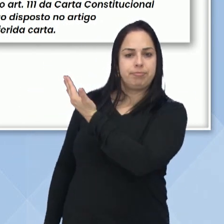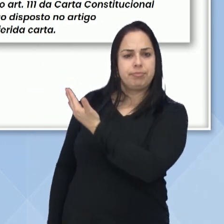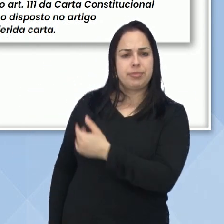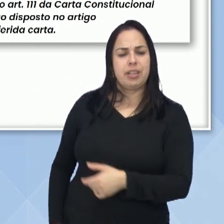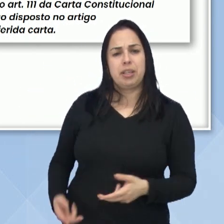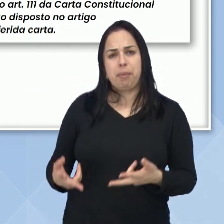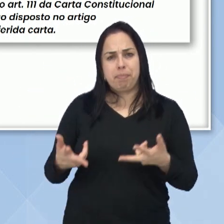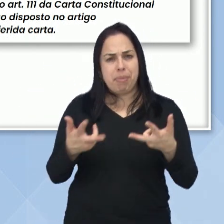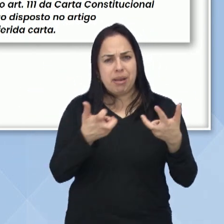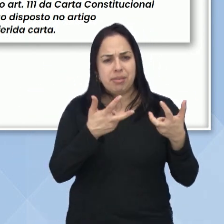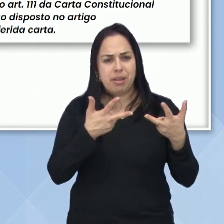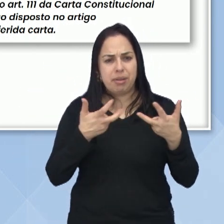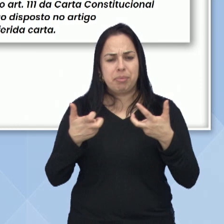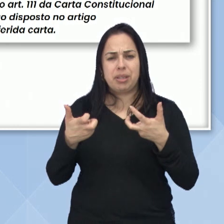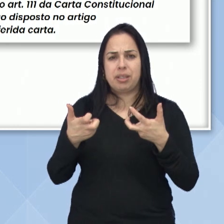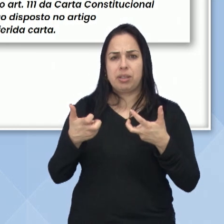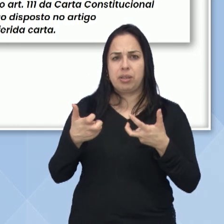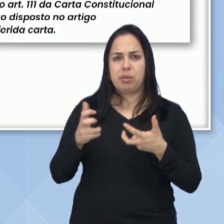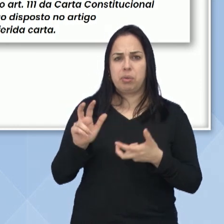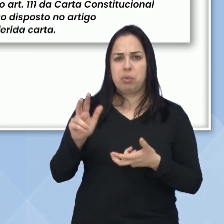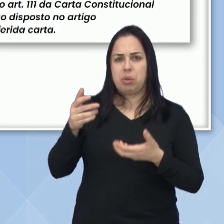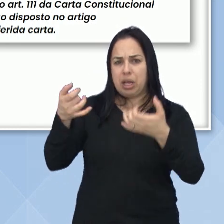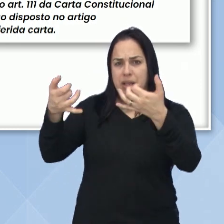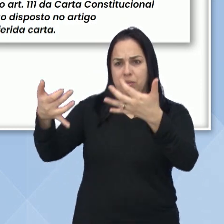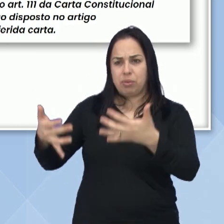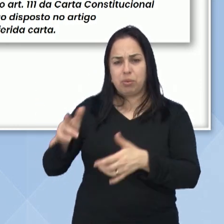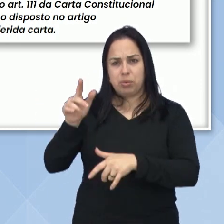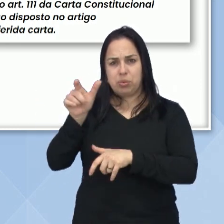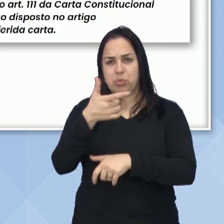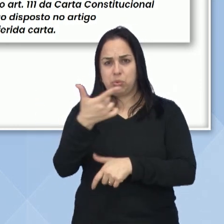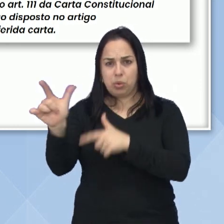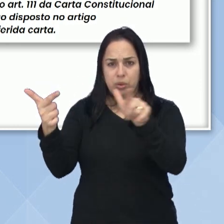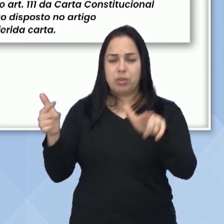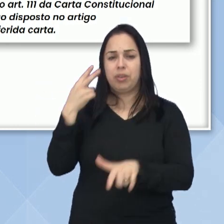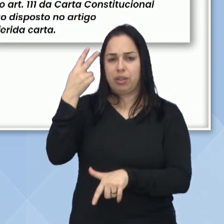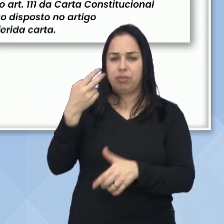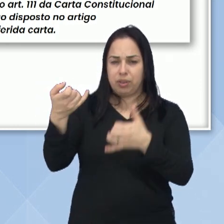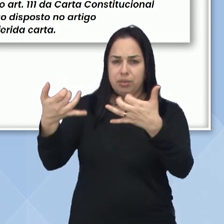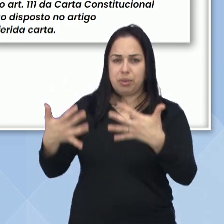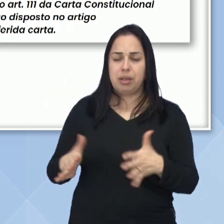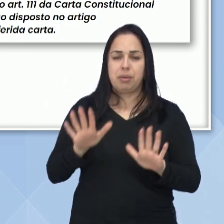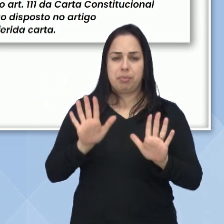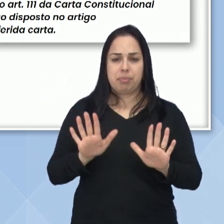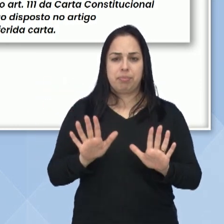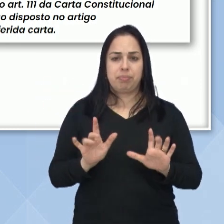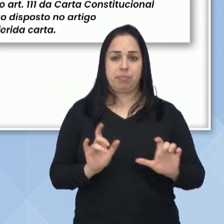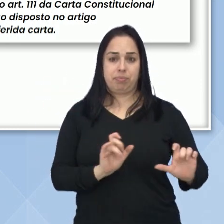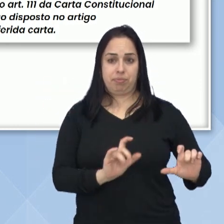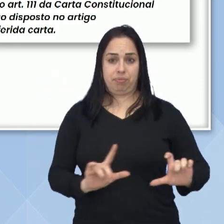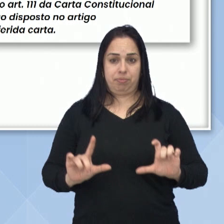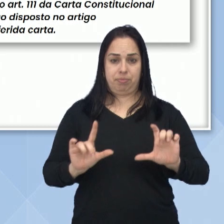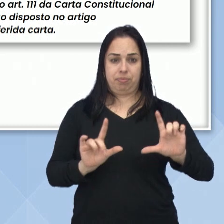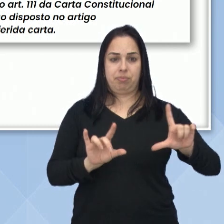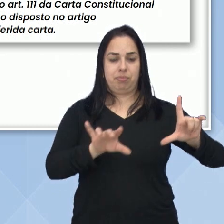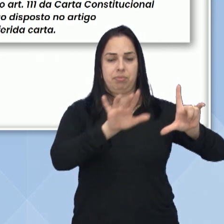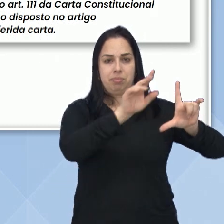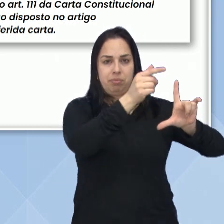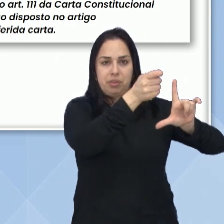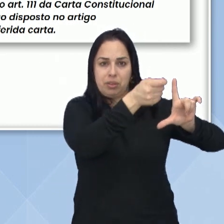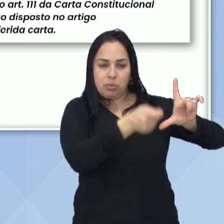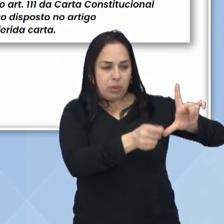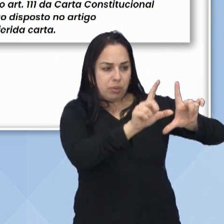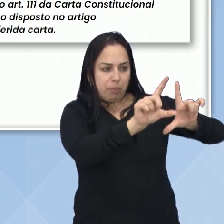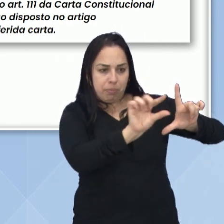os vereadores vão falar no projeto, então vou me falar aqui. Uma parte do parecer da